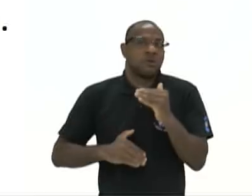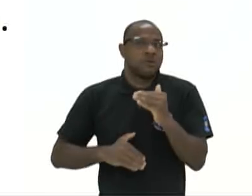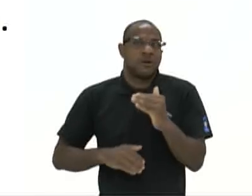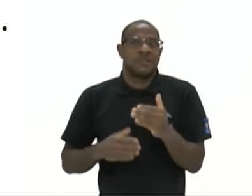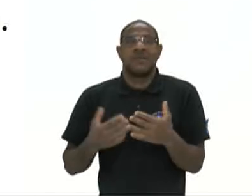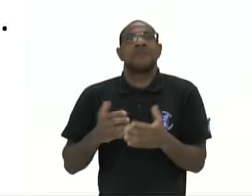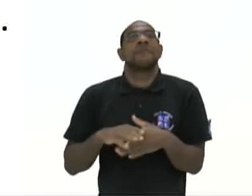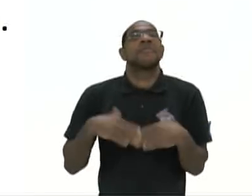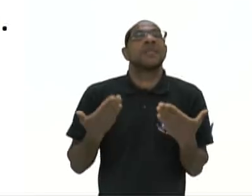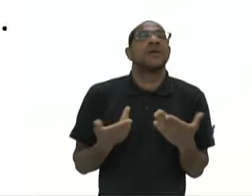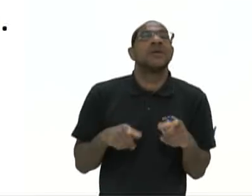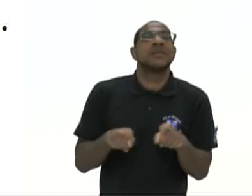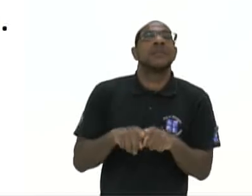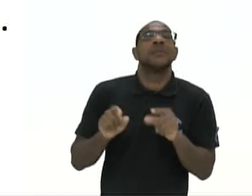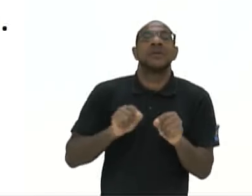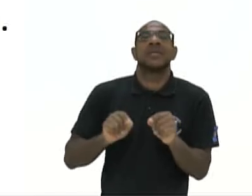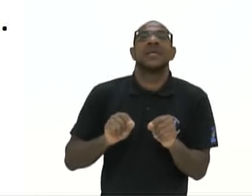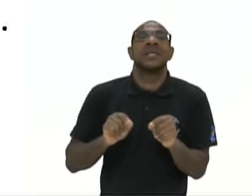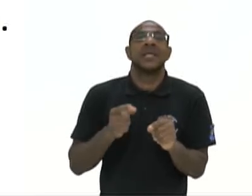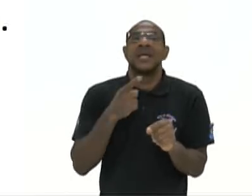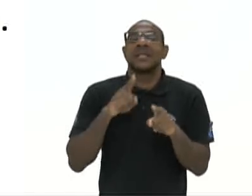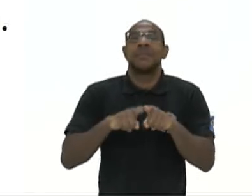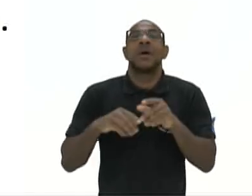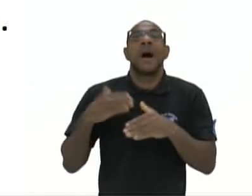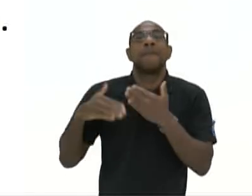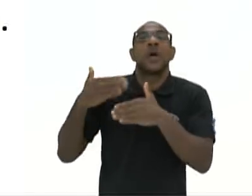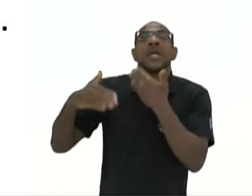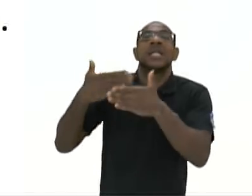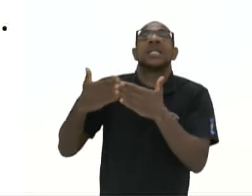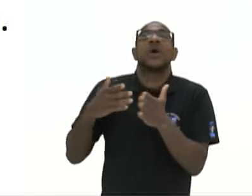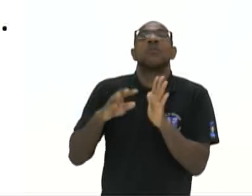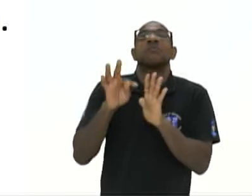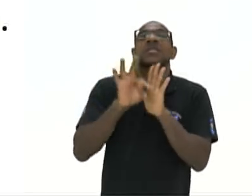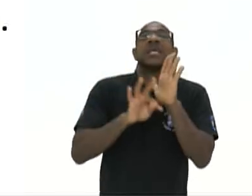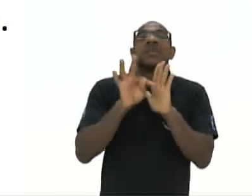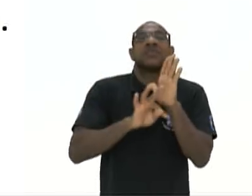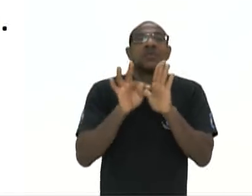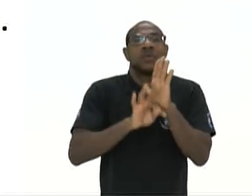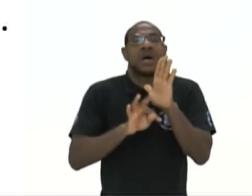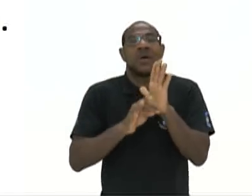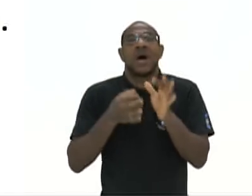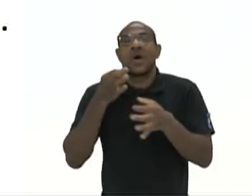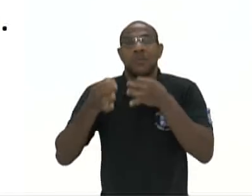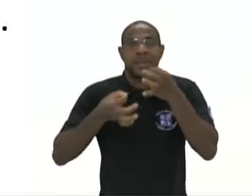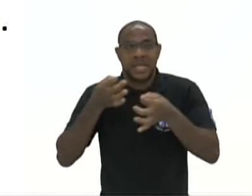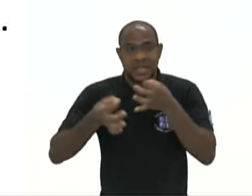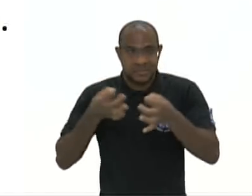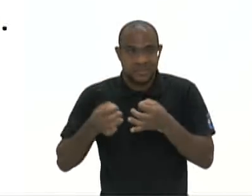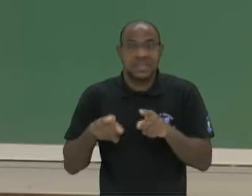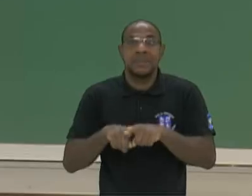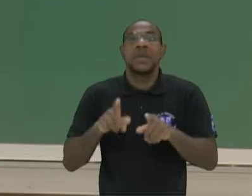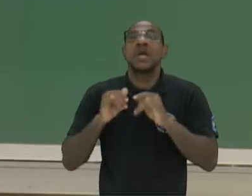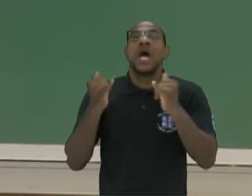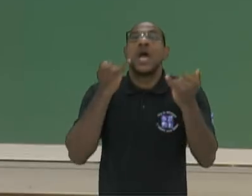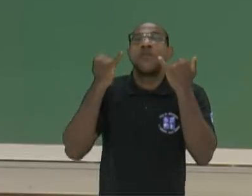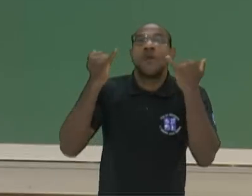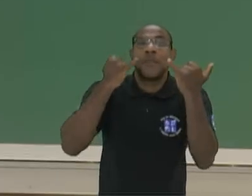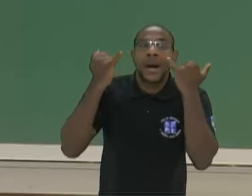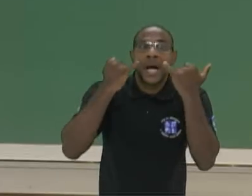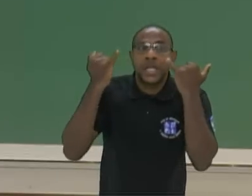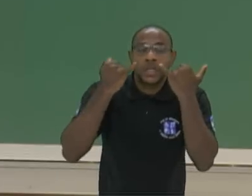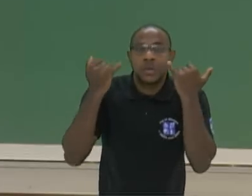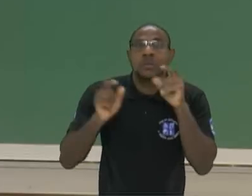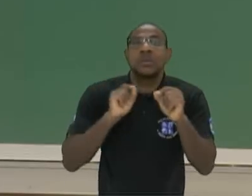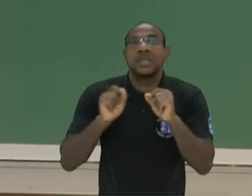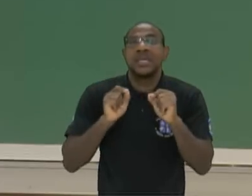sustentá-la. Vamos reconhecer a progressão textual argumentativa e inferir informações a partir do